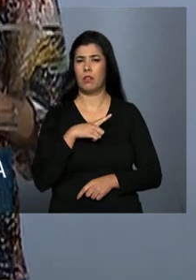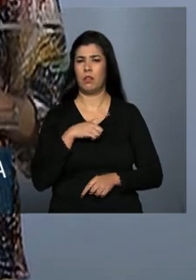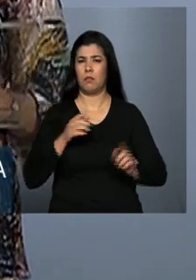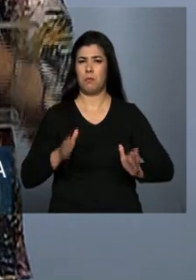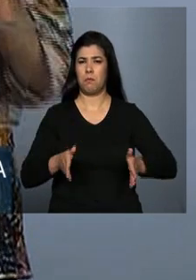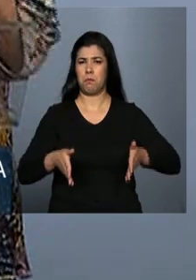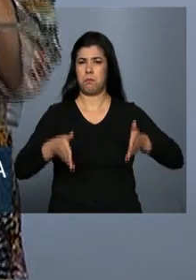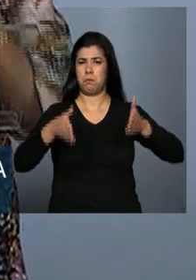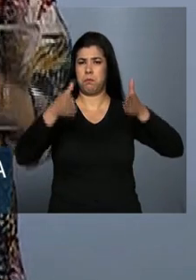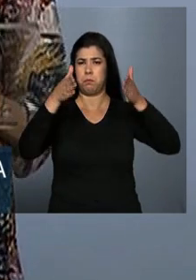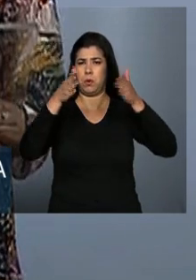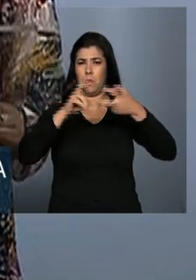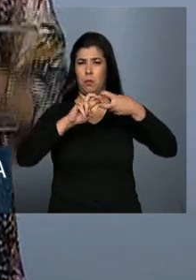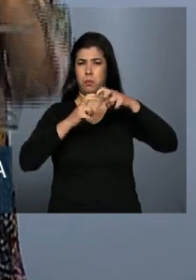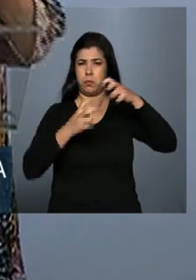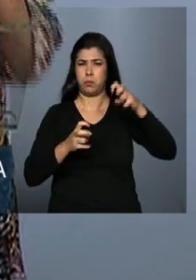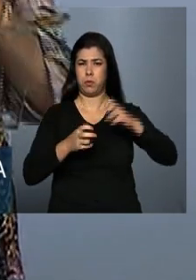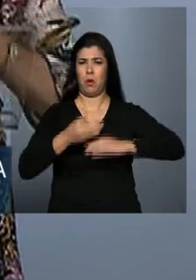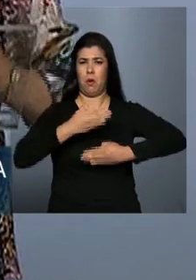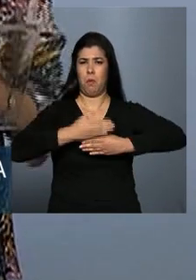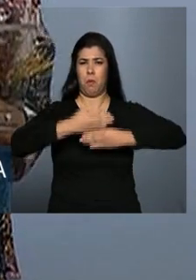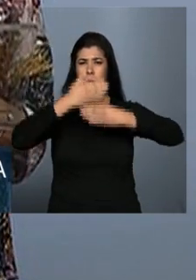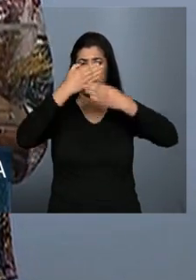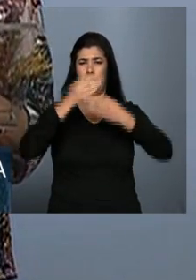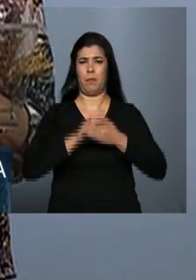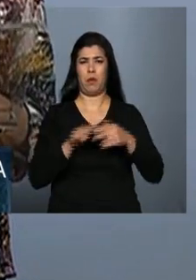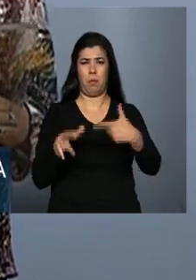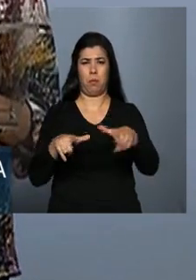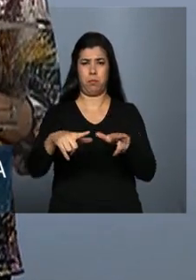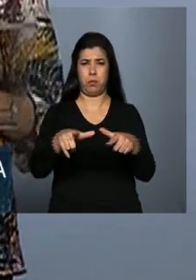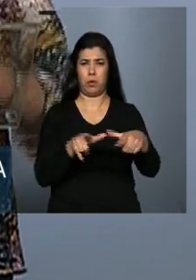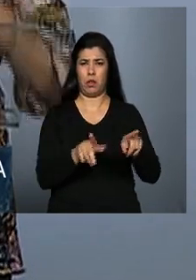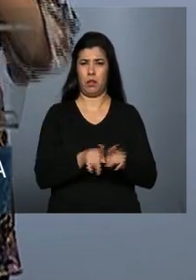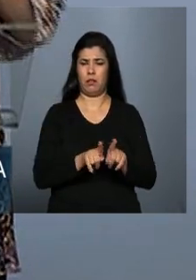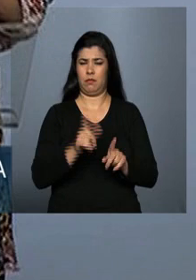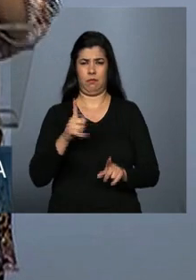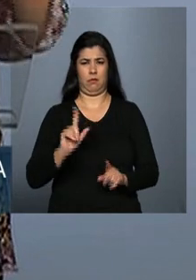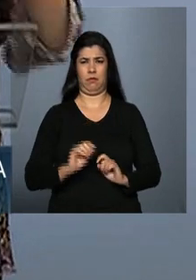concreto armado, tijolo, azulejo,